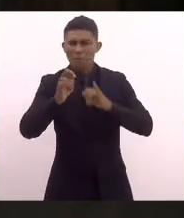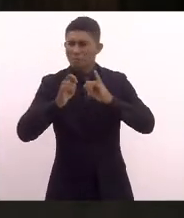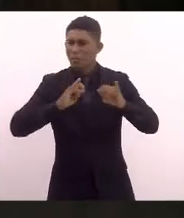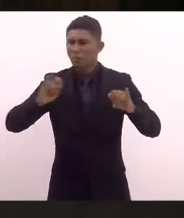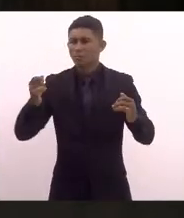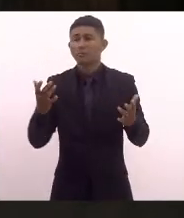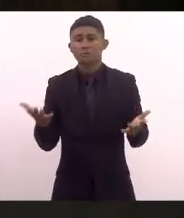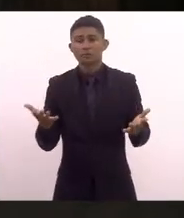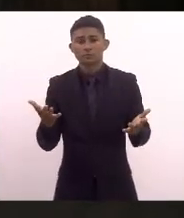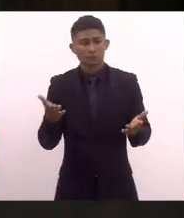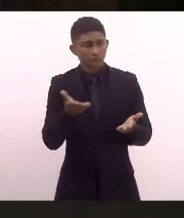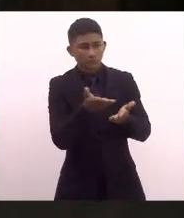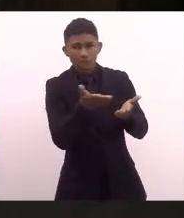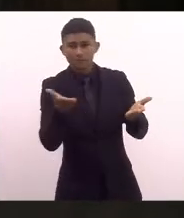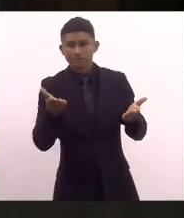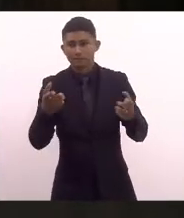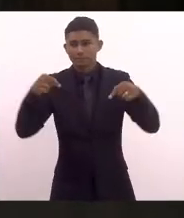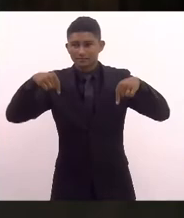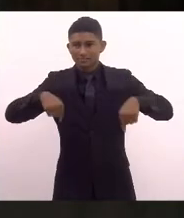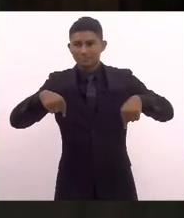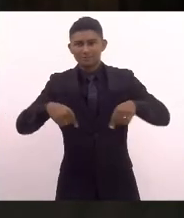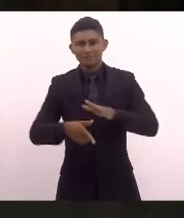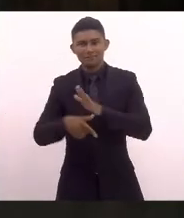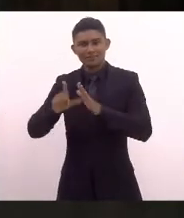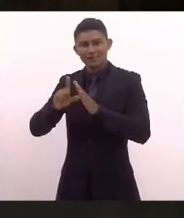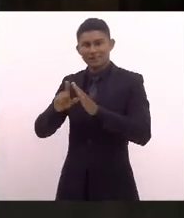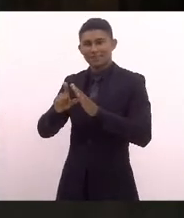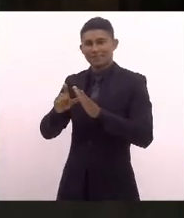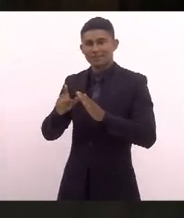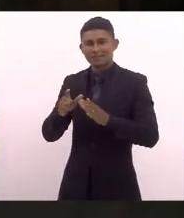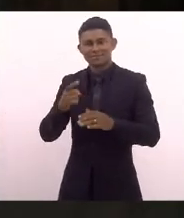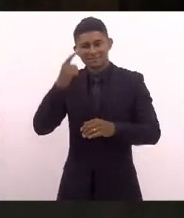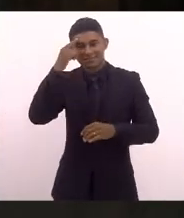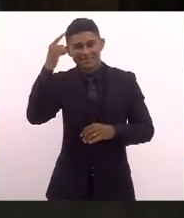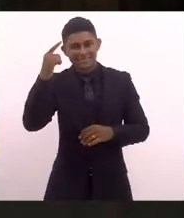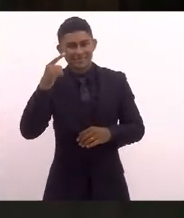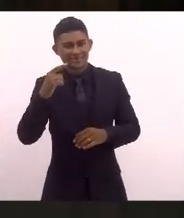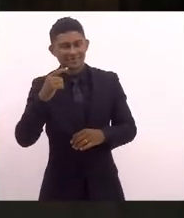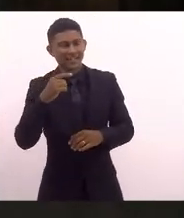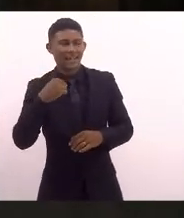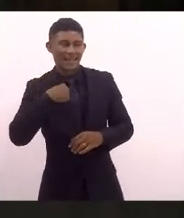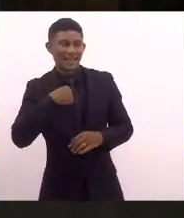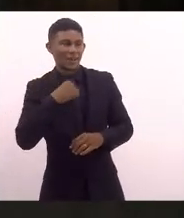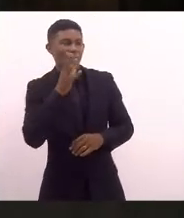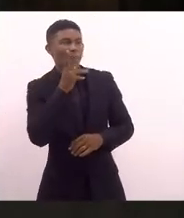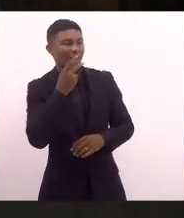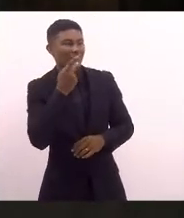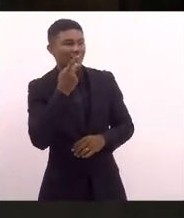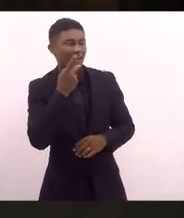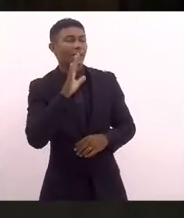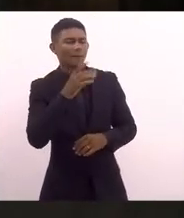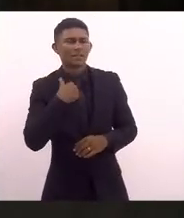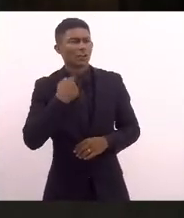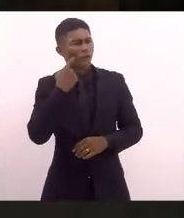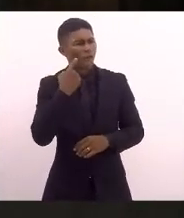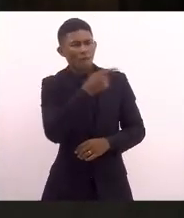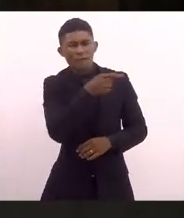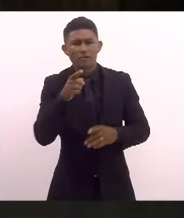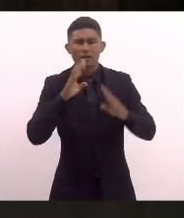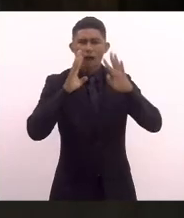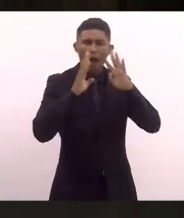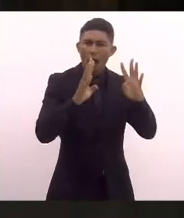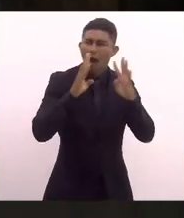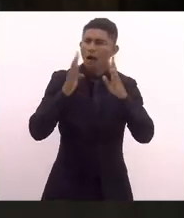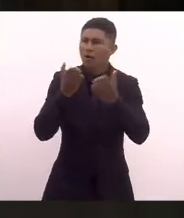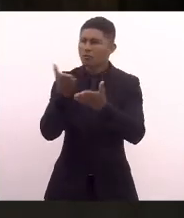a fala de todos. Nada é por acaso, sempre falo isso. Demorou a chegar, mas nada é por acaso. Gostei muito das falas de vocês, porque